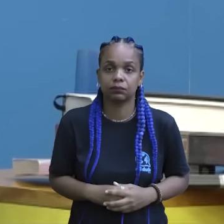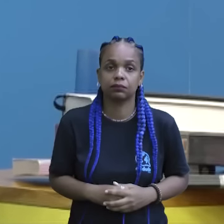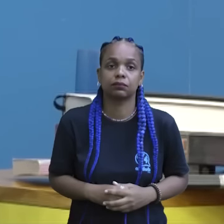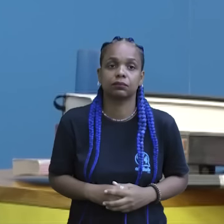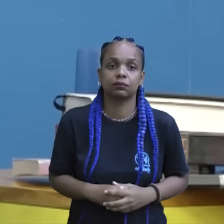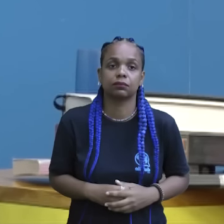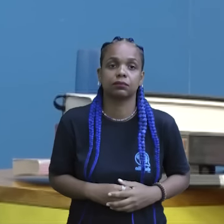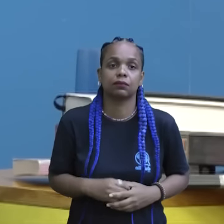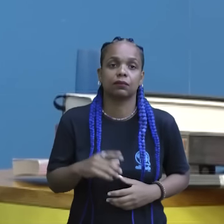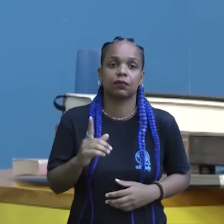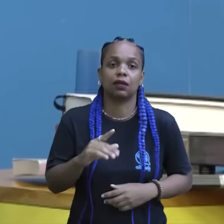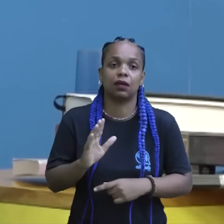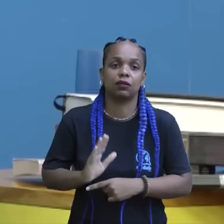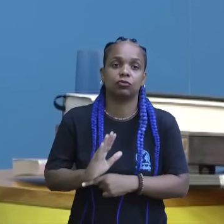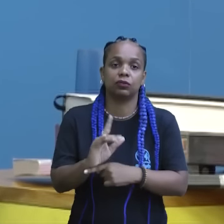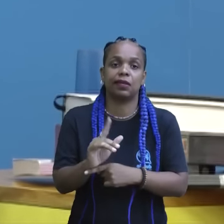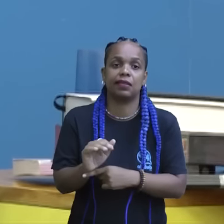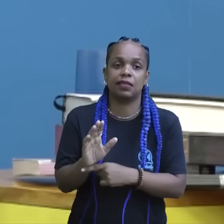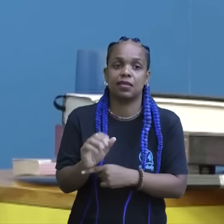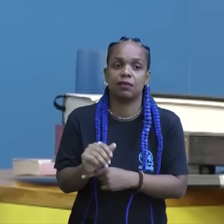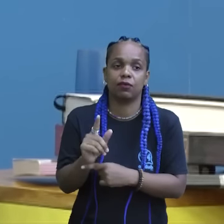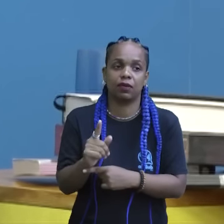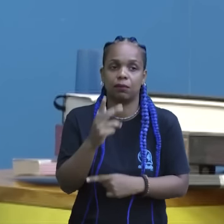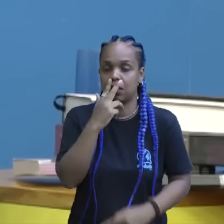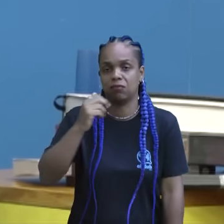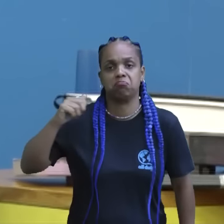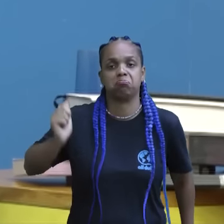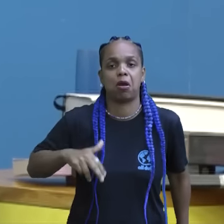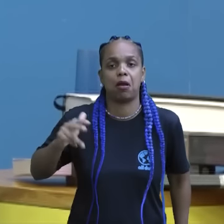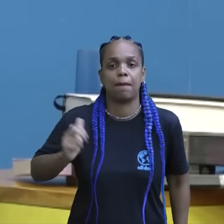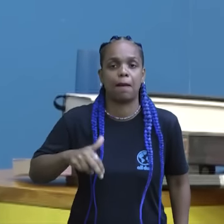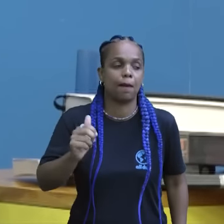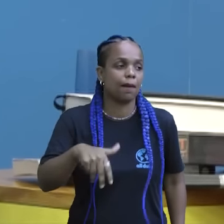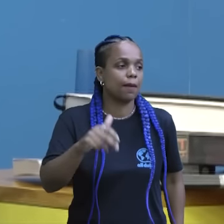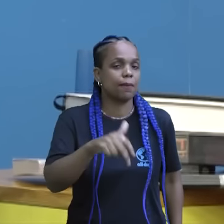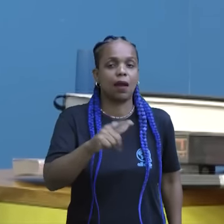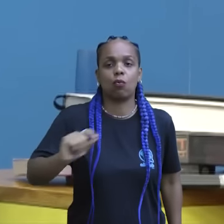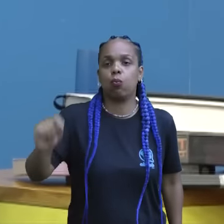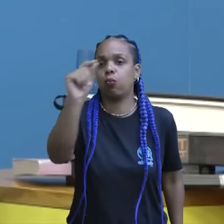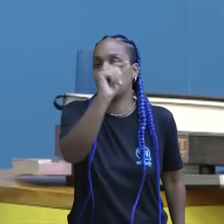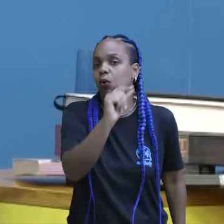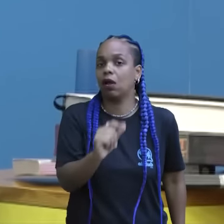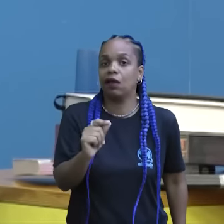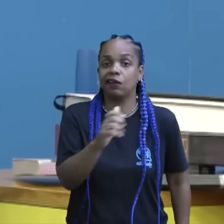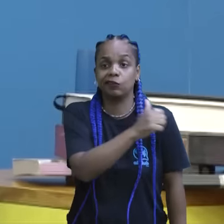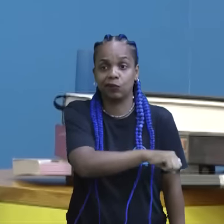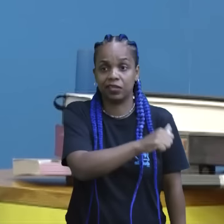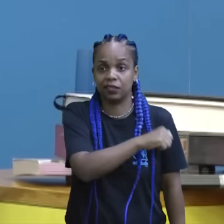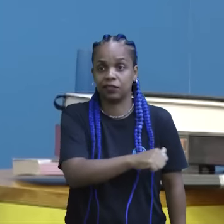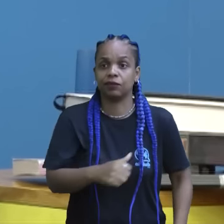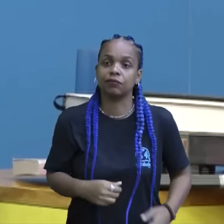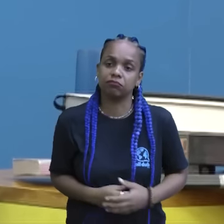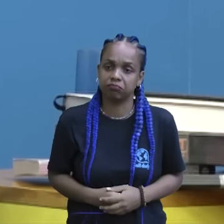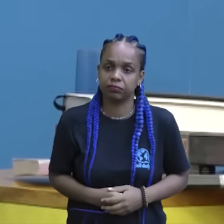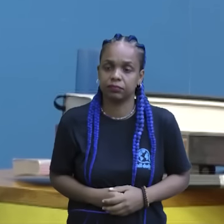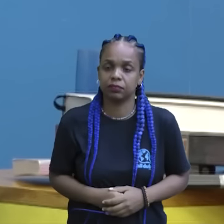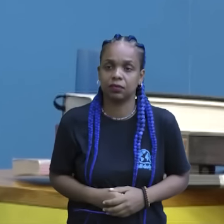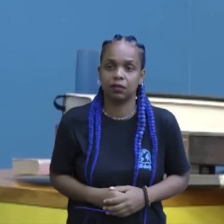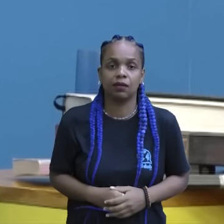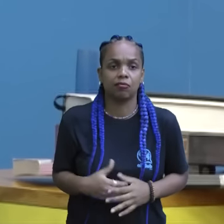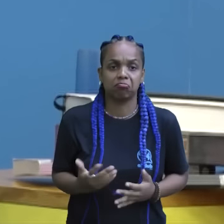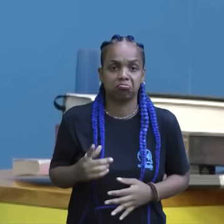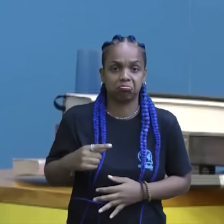deu essa dica, não estaciona. Mas ele faz uma literatura em trânsito, porque todo dia ele ia de Todos os Santos para a